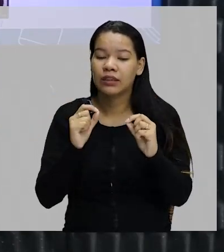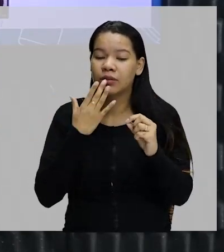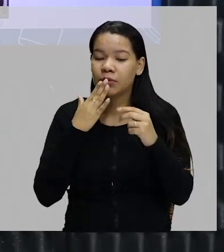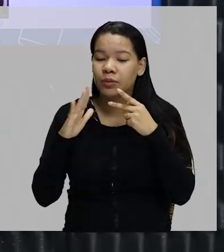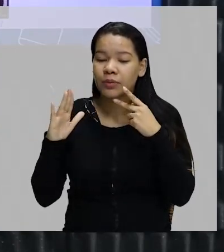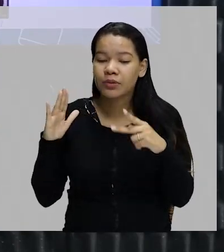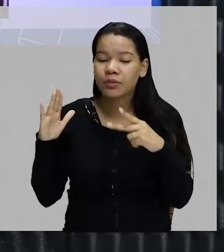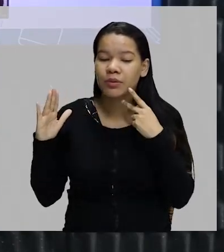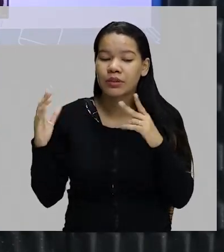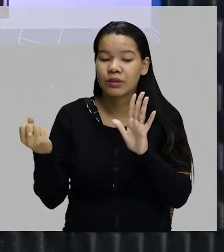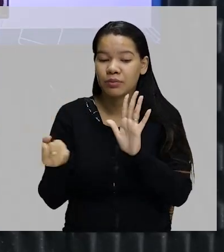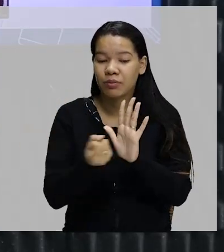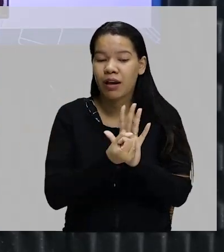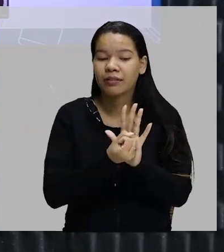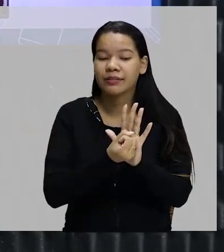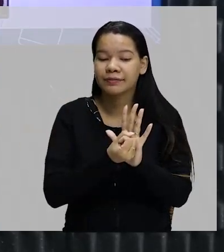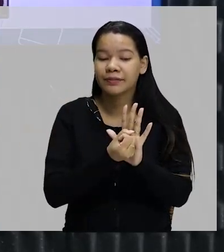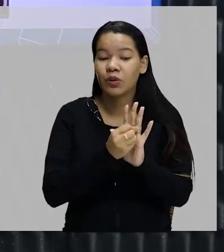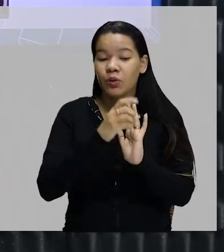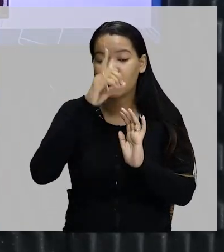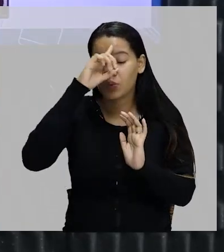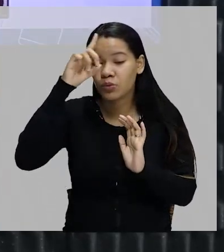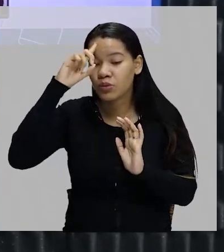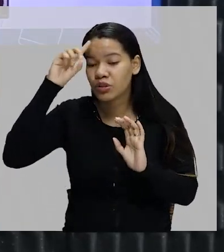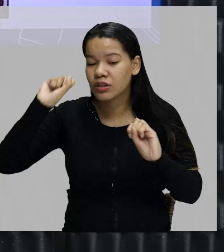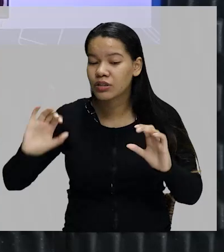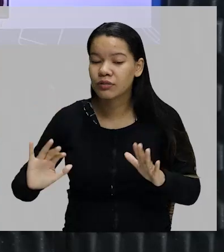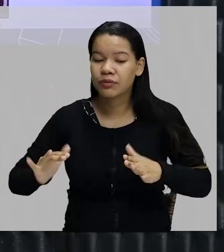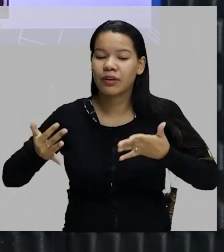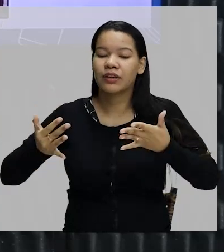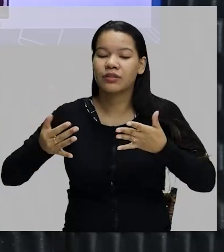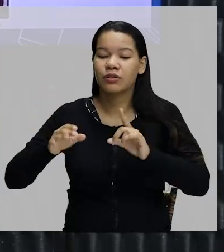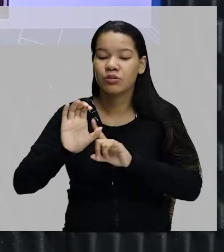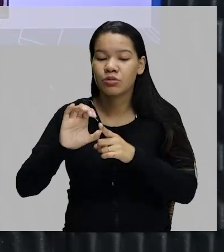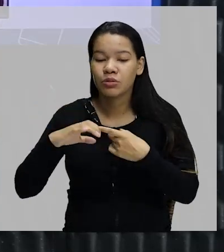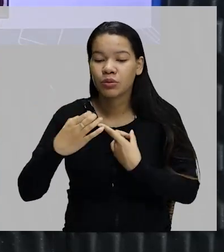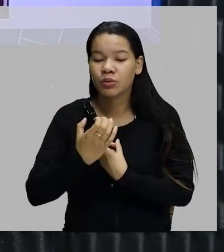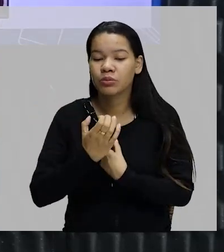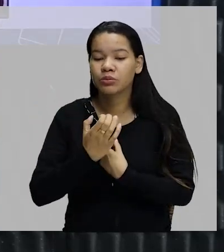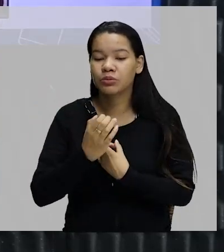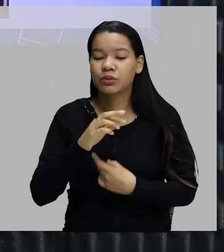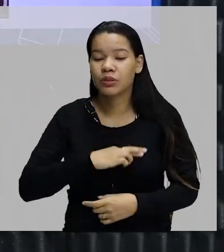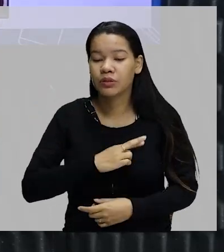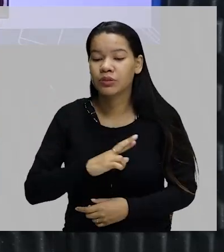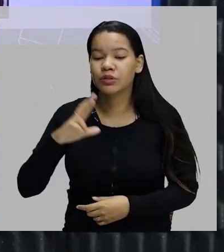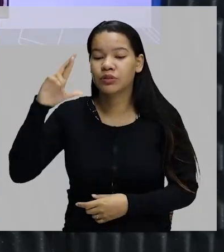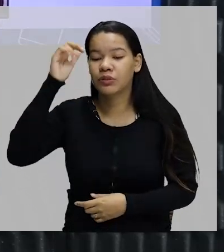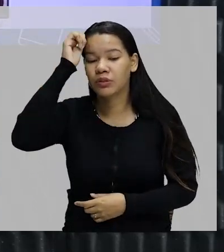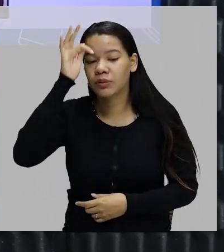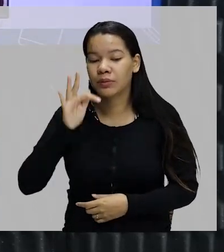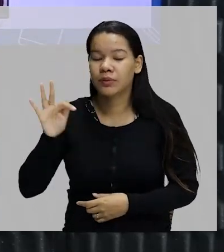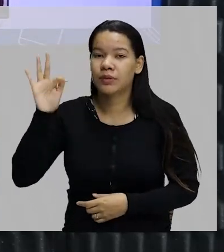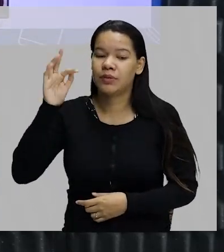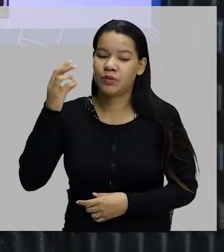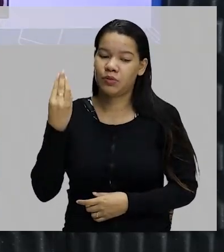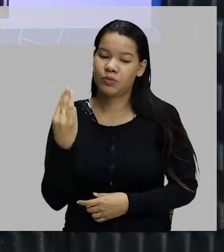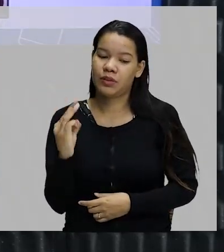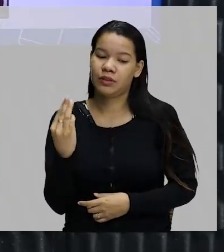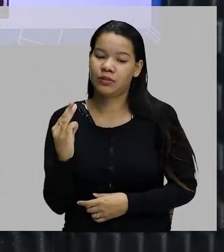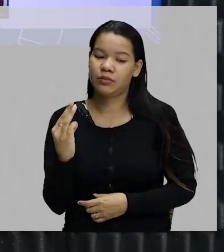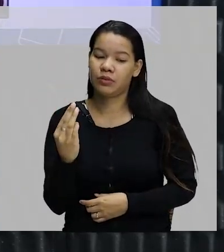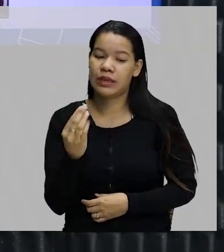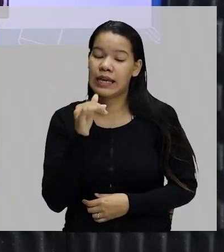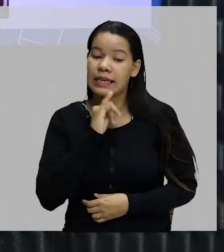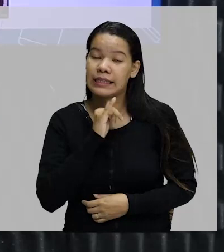à religiosidade, o Bumba Meu Boi é uma dança que ela tem como a sua origem sendo folclórica e sendo